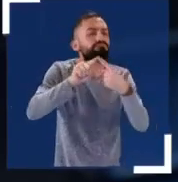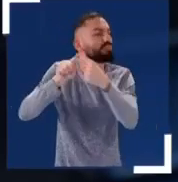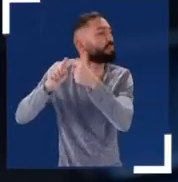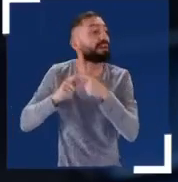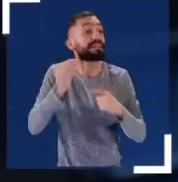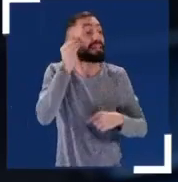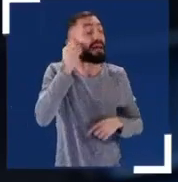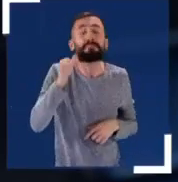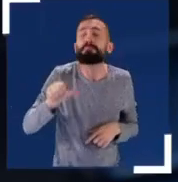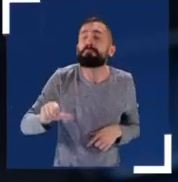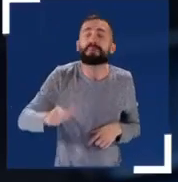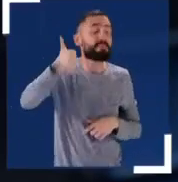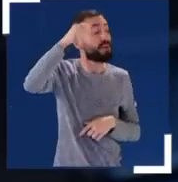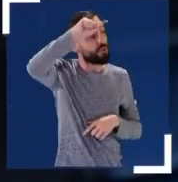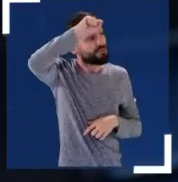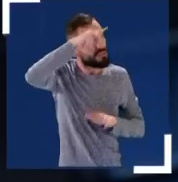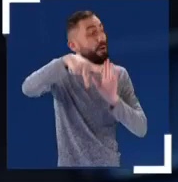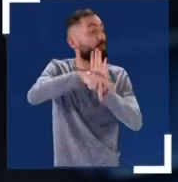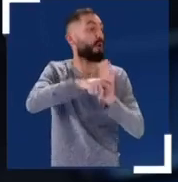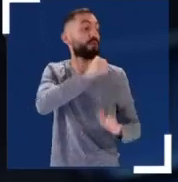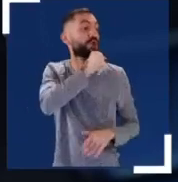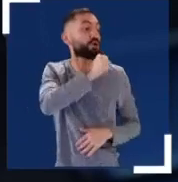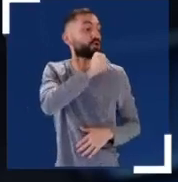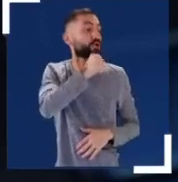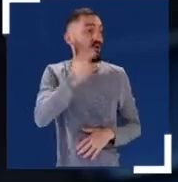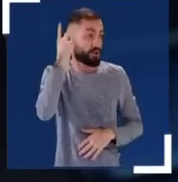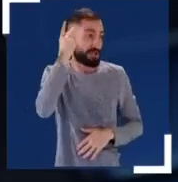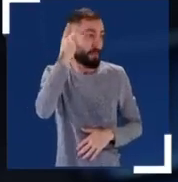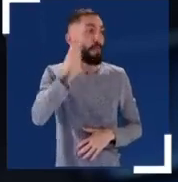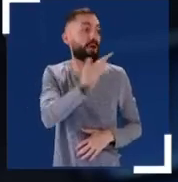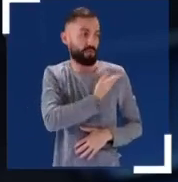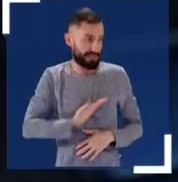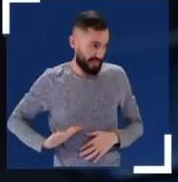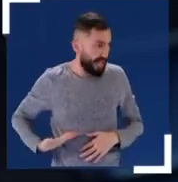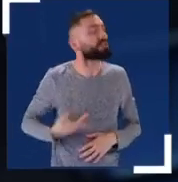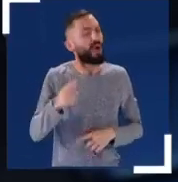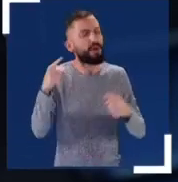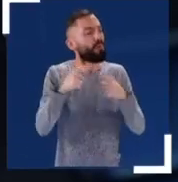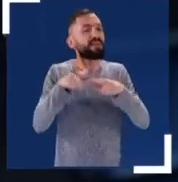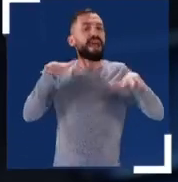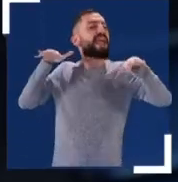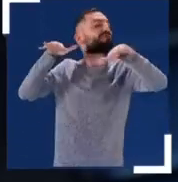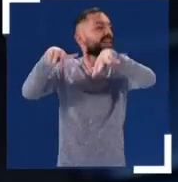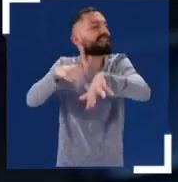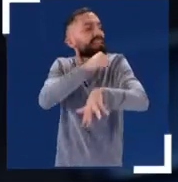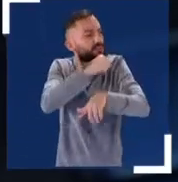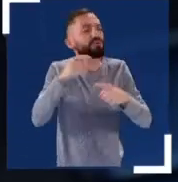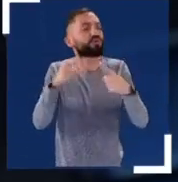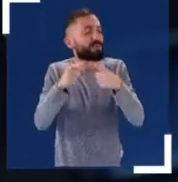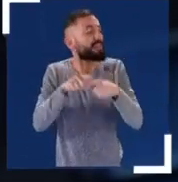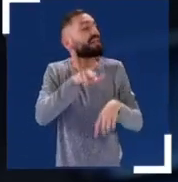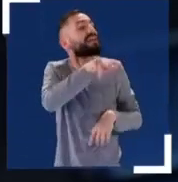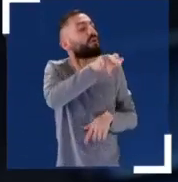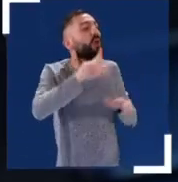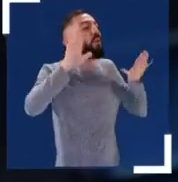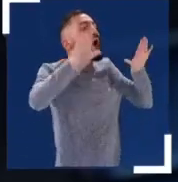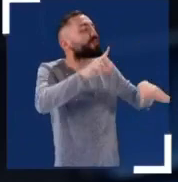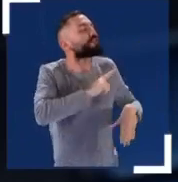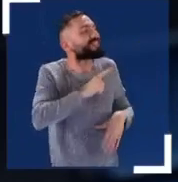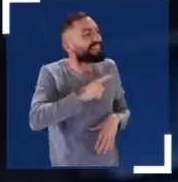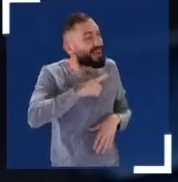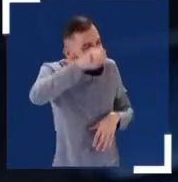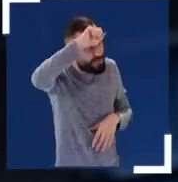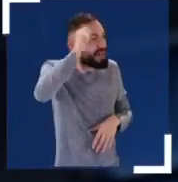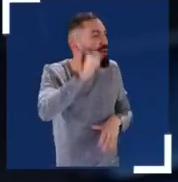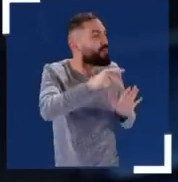hospital do idoso do estado de São Paulo. Uma referência para idoso num lugar apropriado, assim como o Hospital da Mulher em Guarulhos,